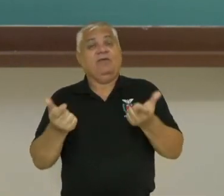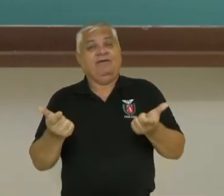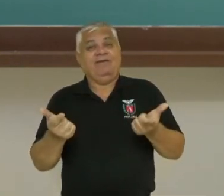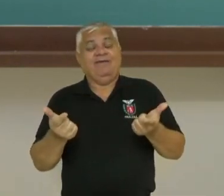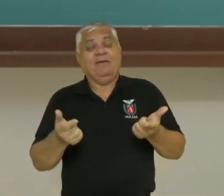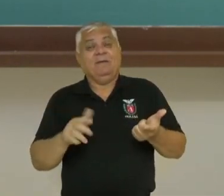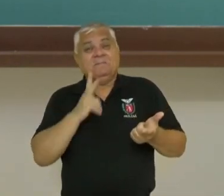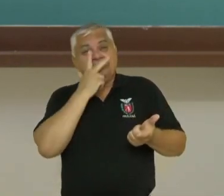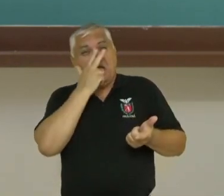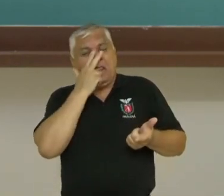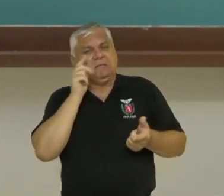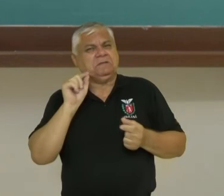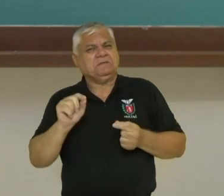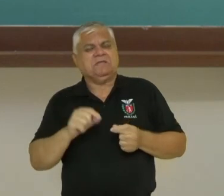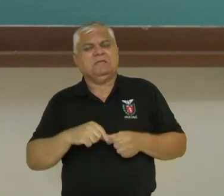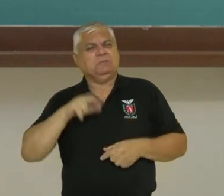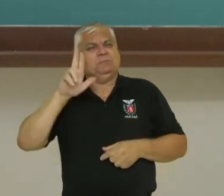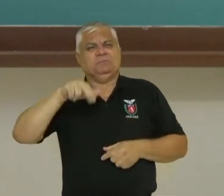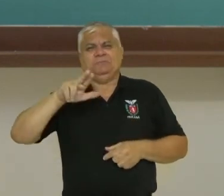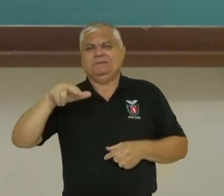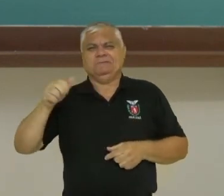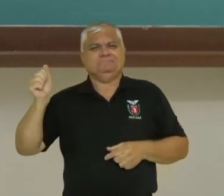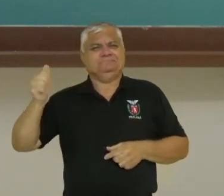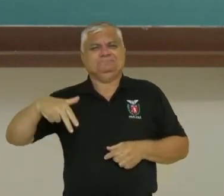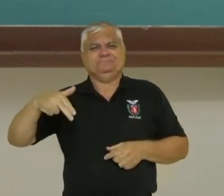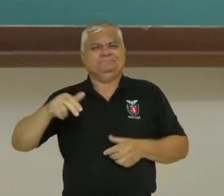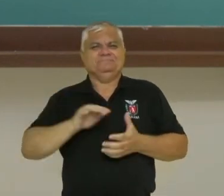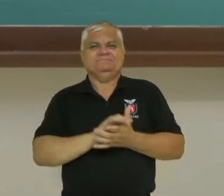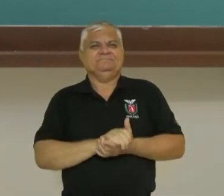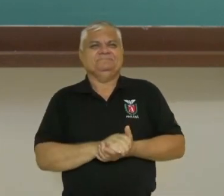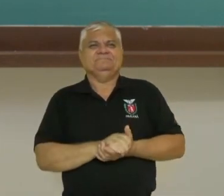que aí isso nunca aconteceu, de fato.